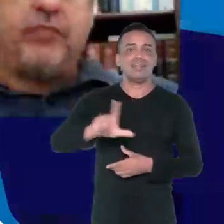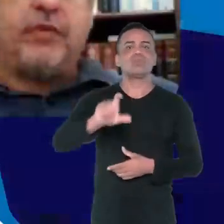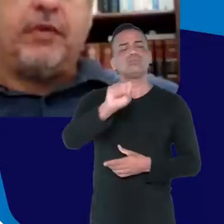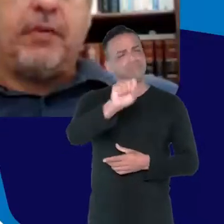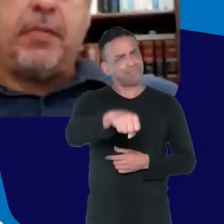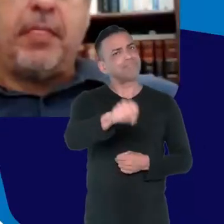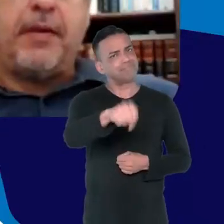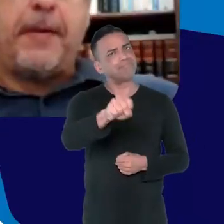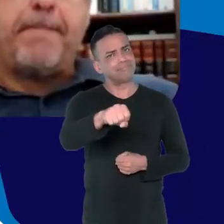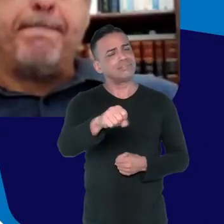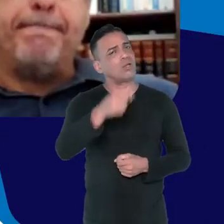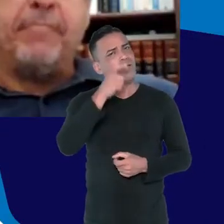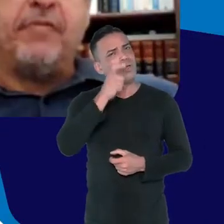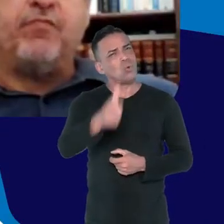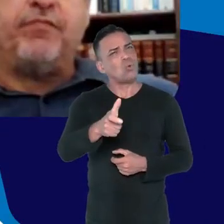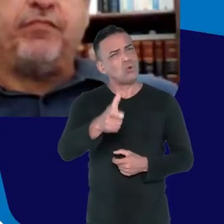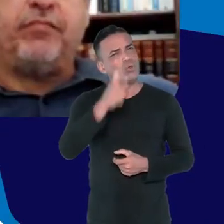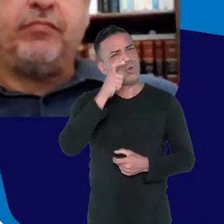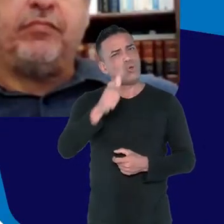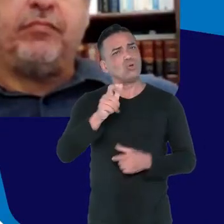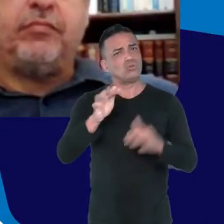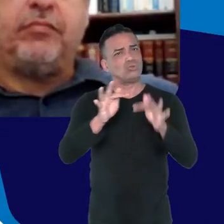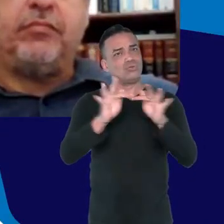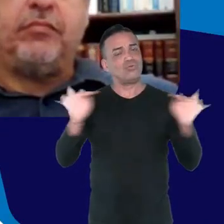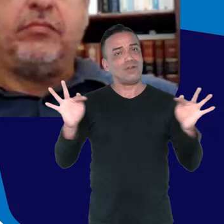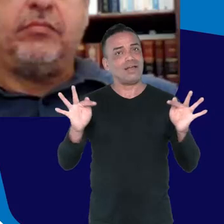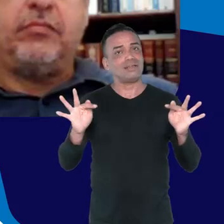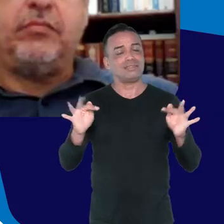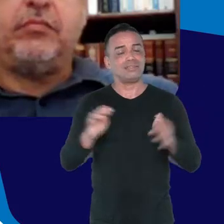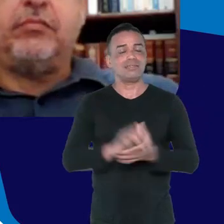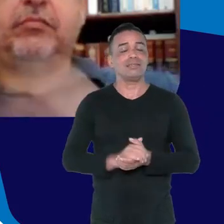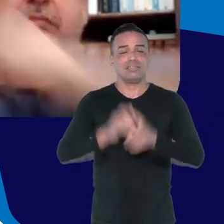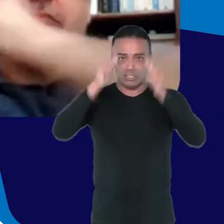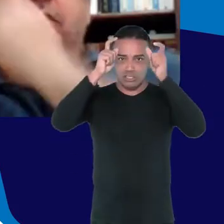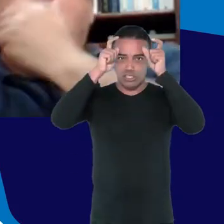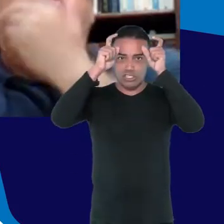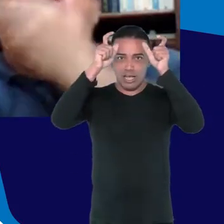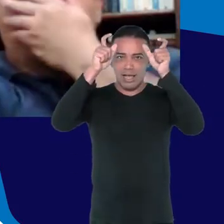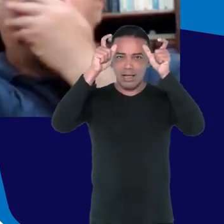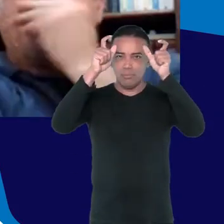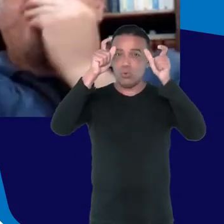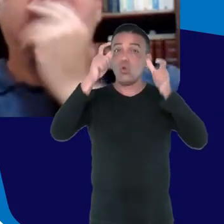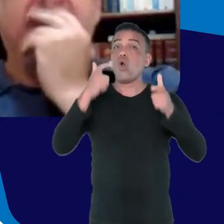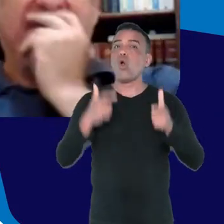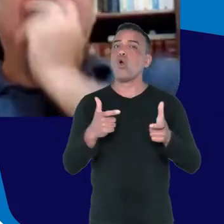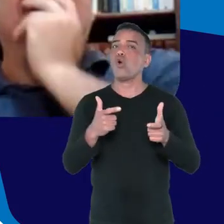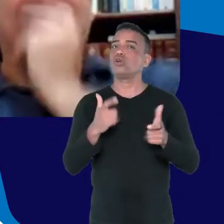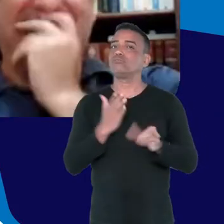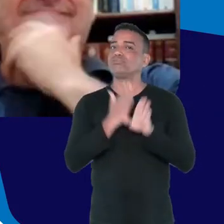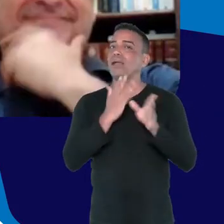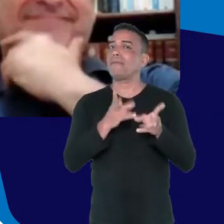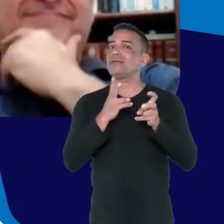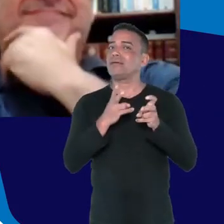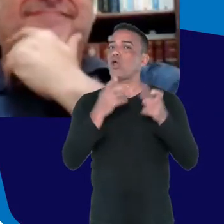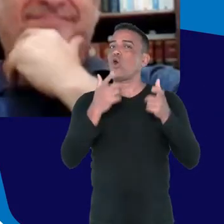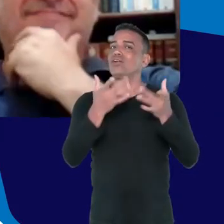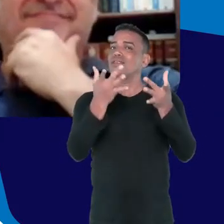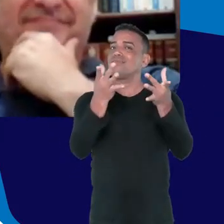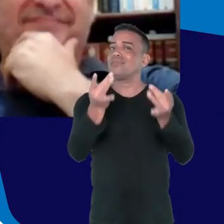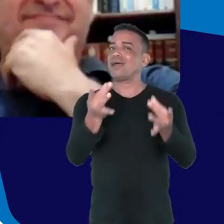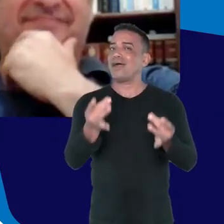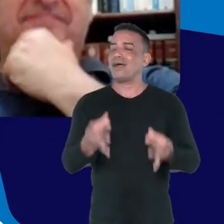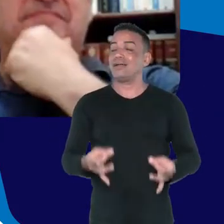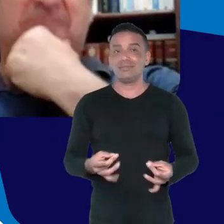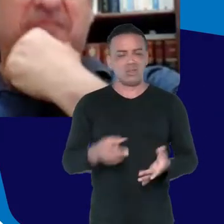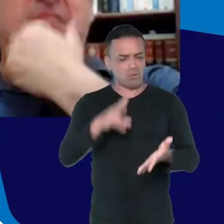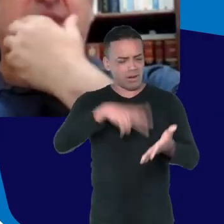Sim. E é curioso, né? Tem aquela frase, o diabo está nos detalhes. Eu estava lendo o seu livro e pensando muito